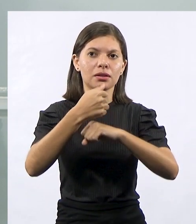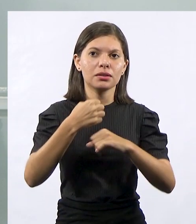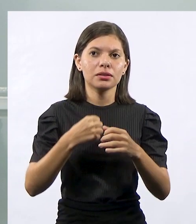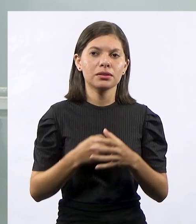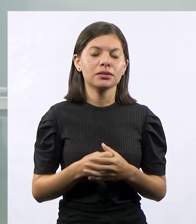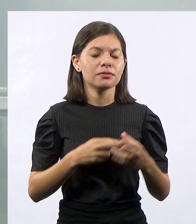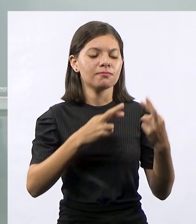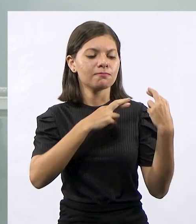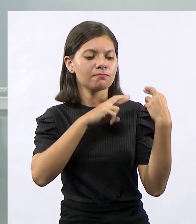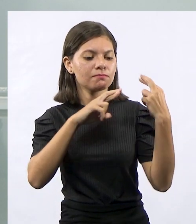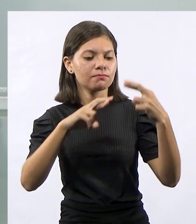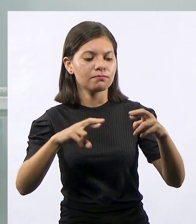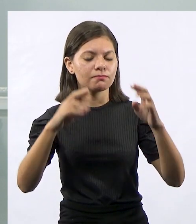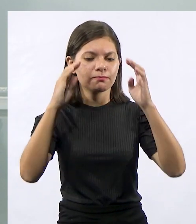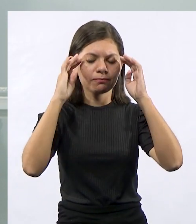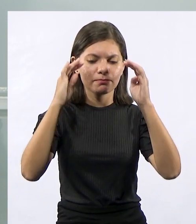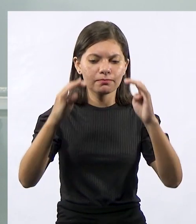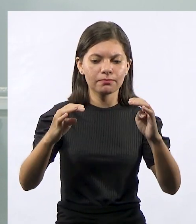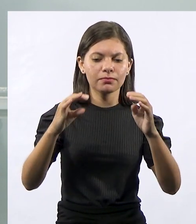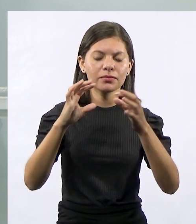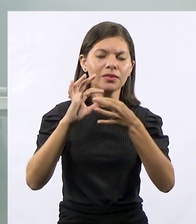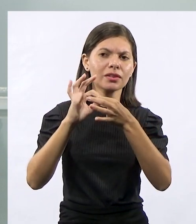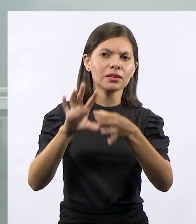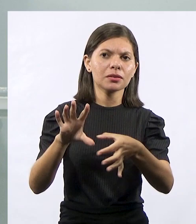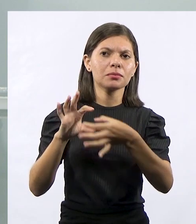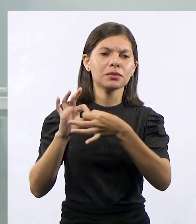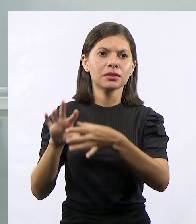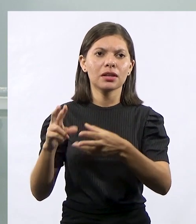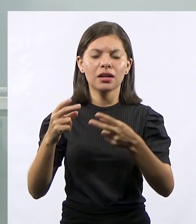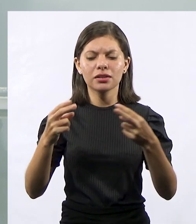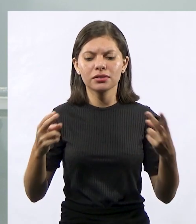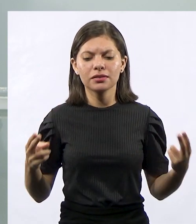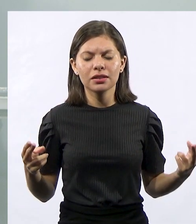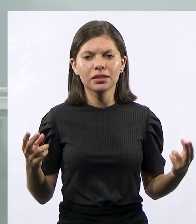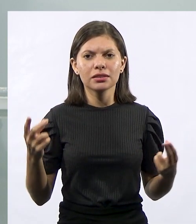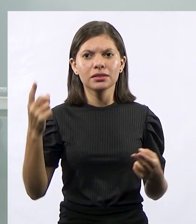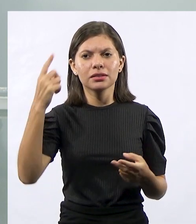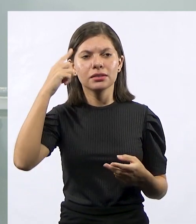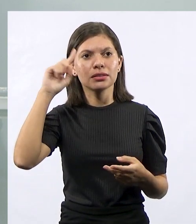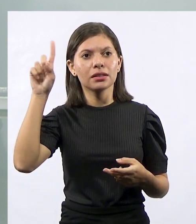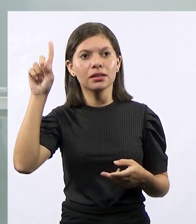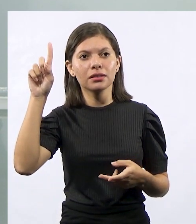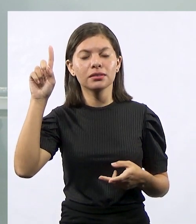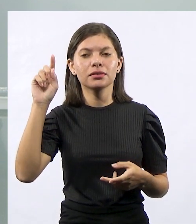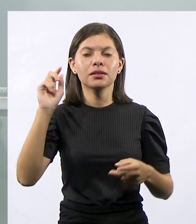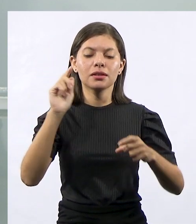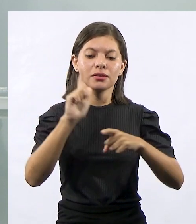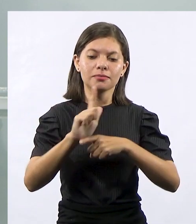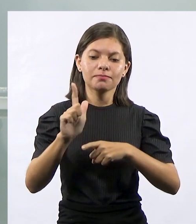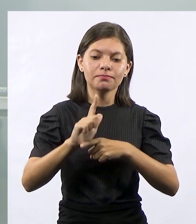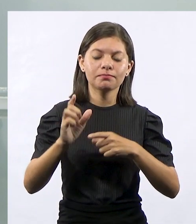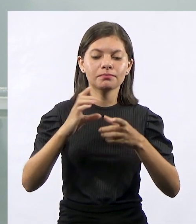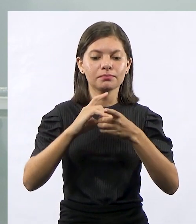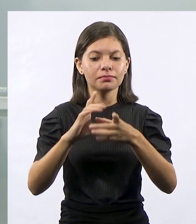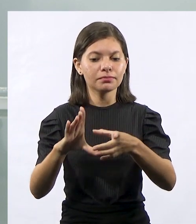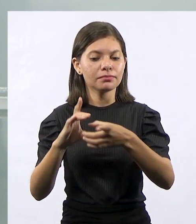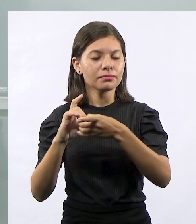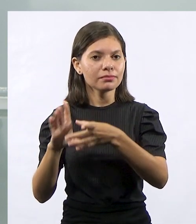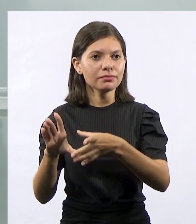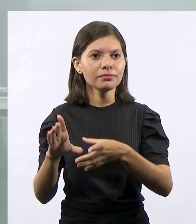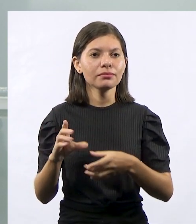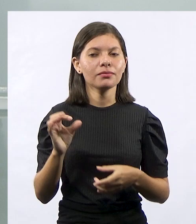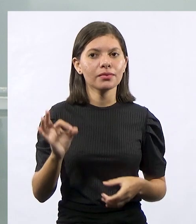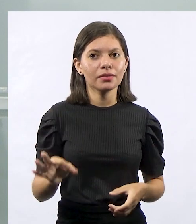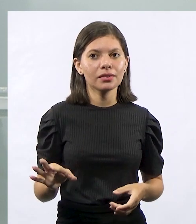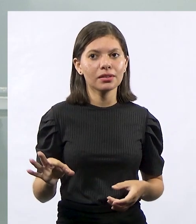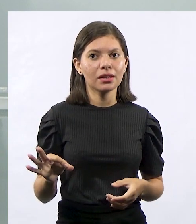profissionais, a coexistência, o respeito, a liberdade, o pluralismo de ideias e a gestão democrática, ok? Então,